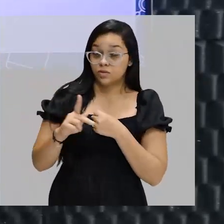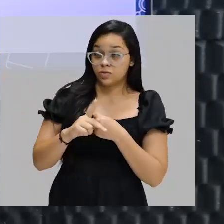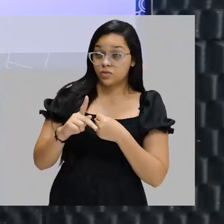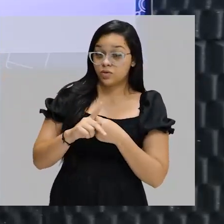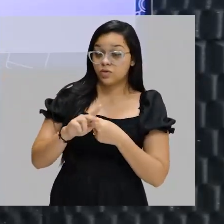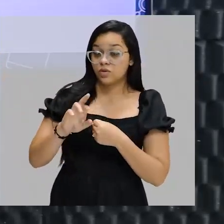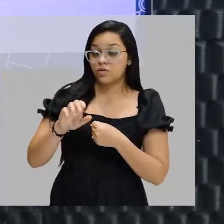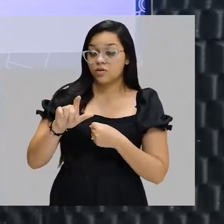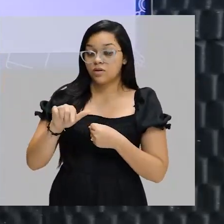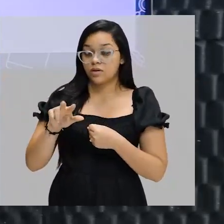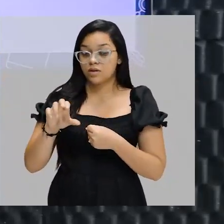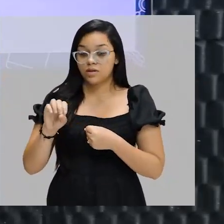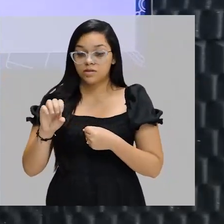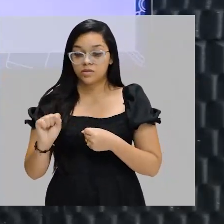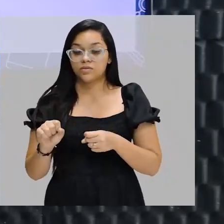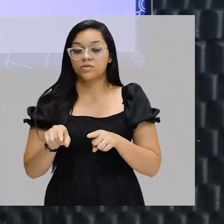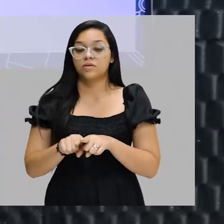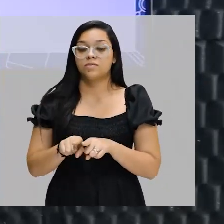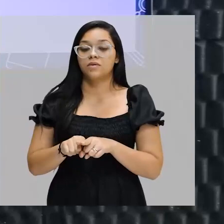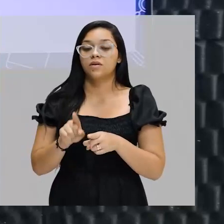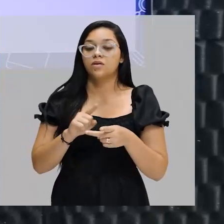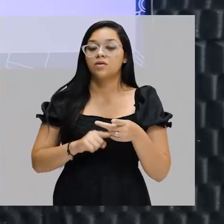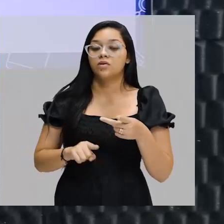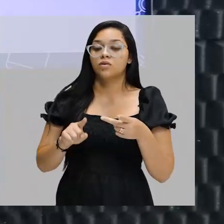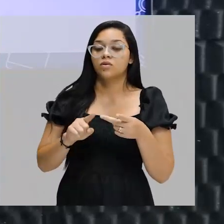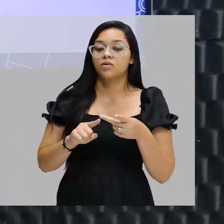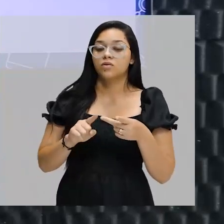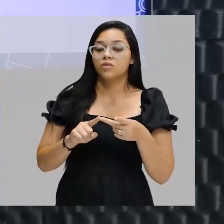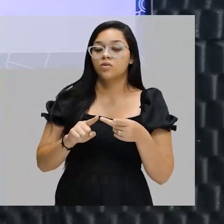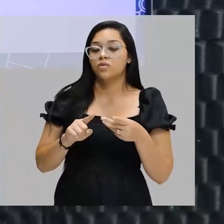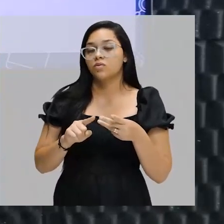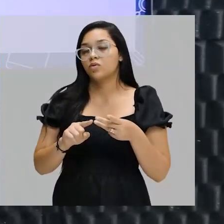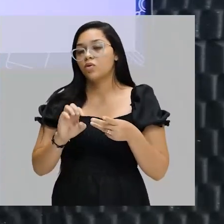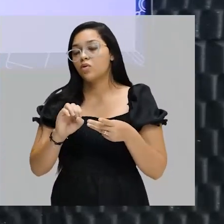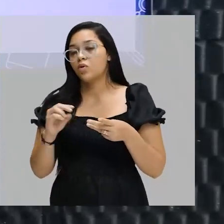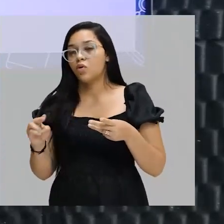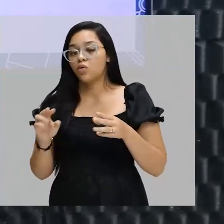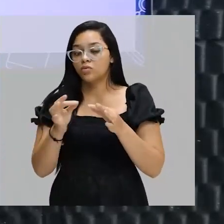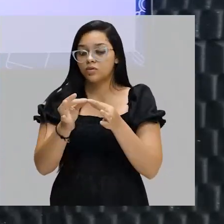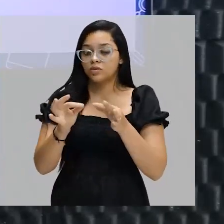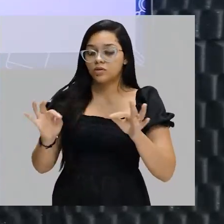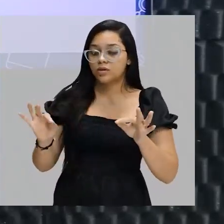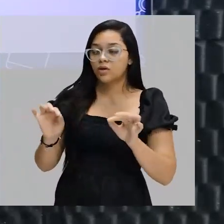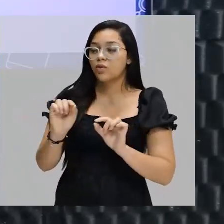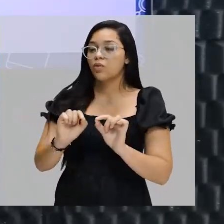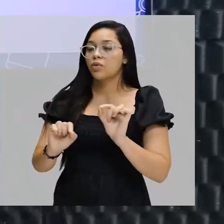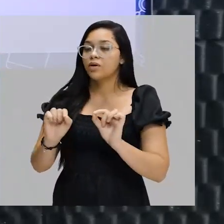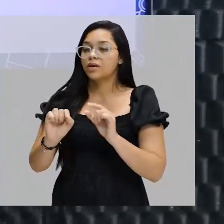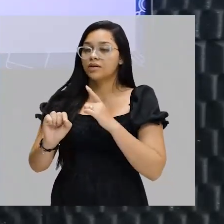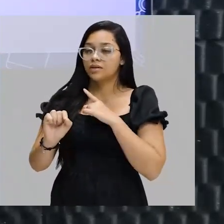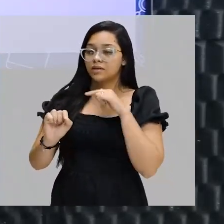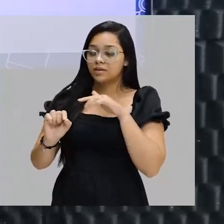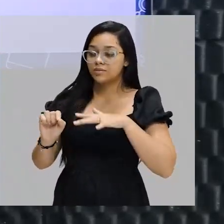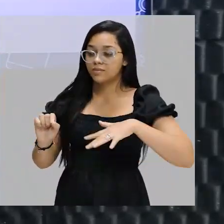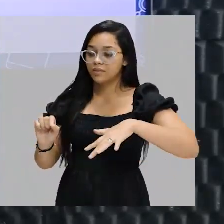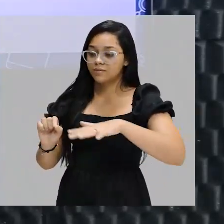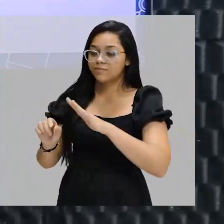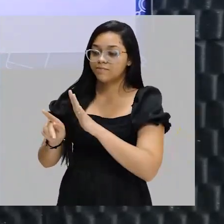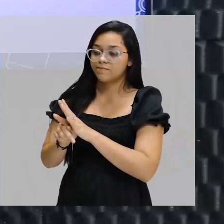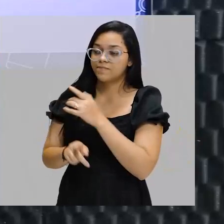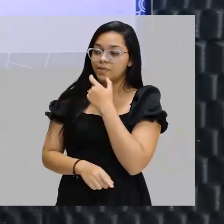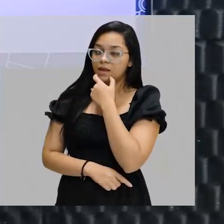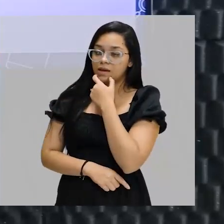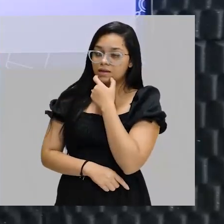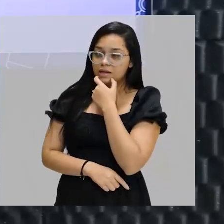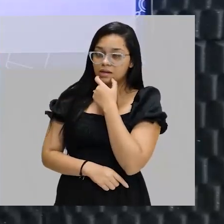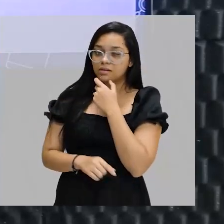os pronomes relativos. Relative clauses, ou sentenças relativas, que é um campo específico da língua